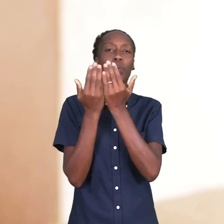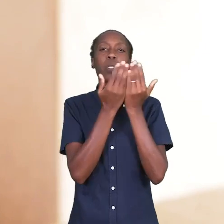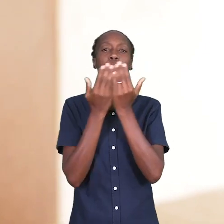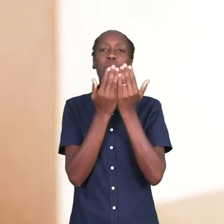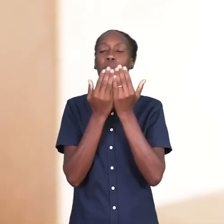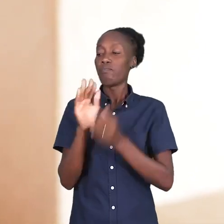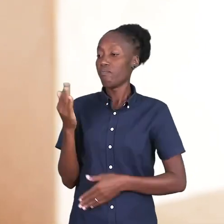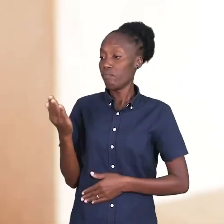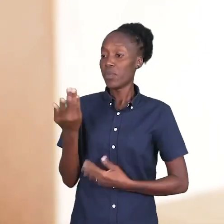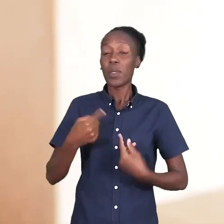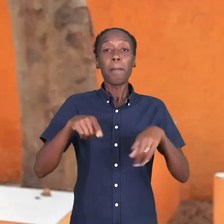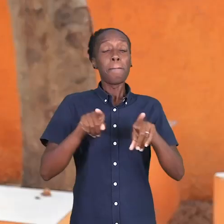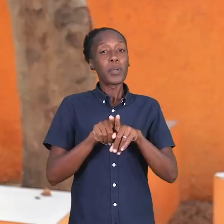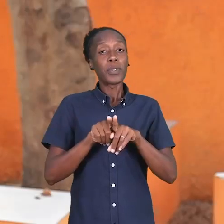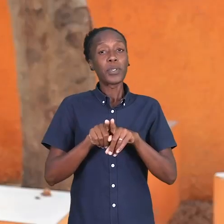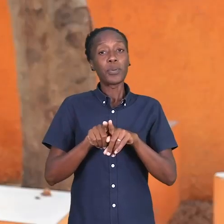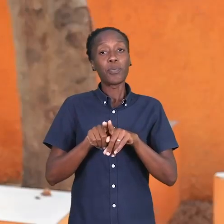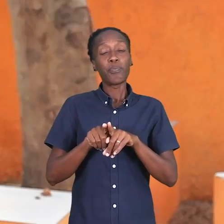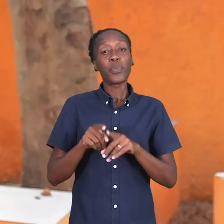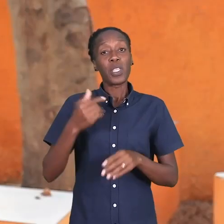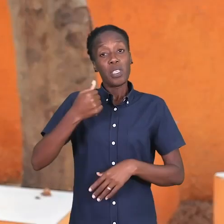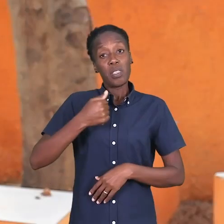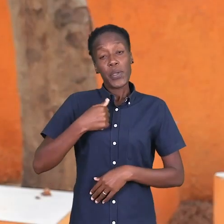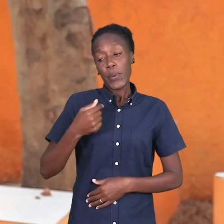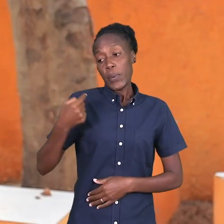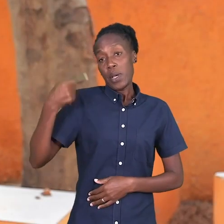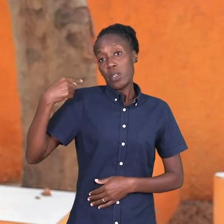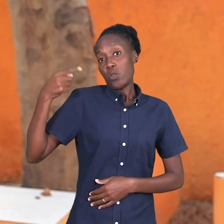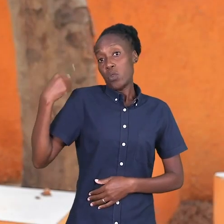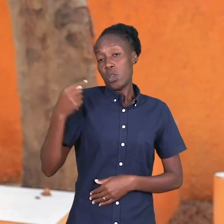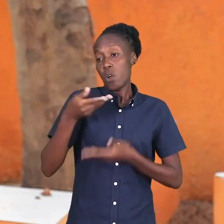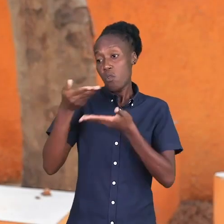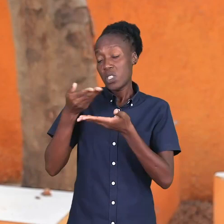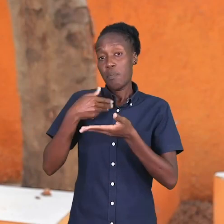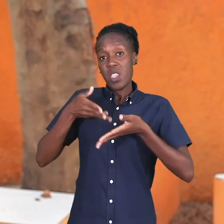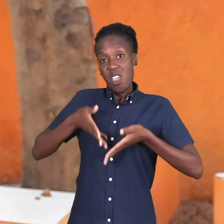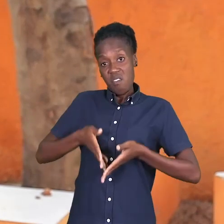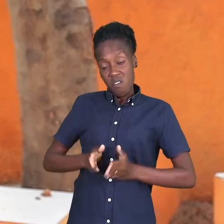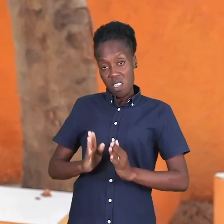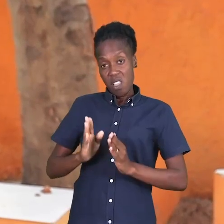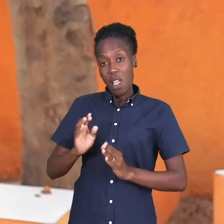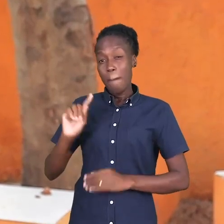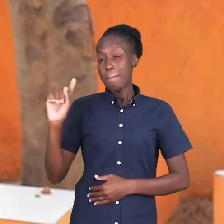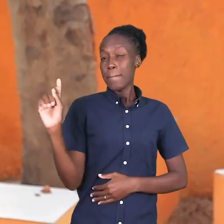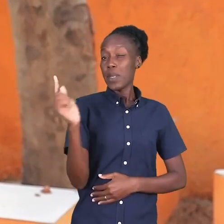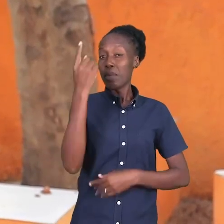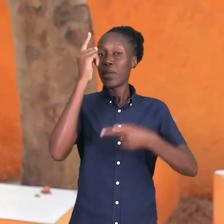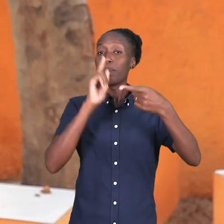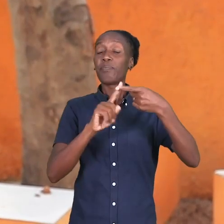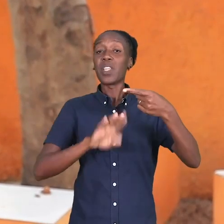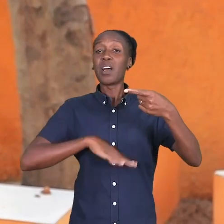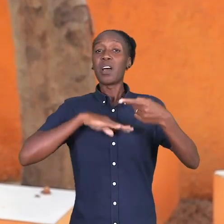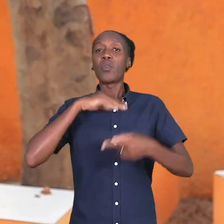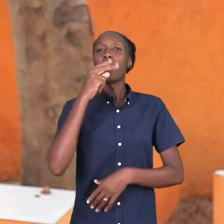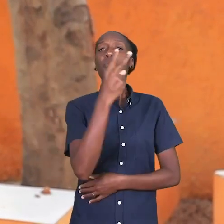lugar. Pronto, até mesmo antes de ontem, incrível. Estava a conversar com minha filha mais velha. Minha filha mais velha tem